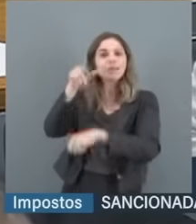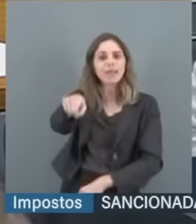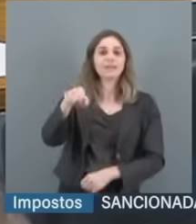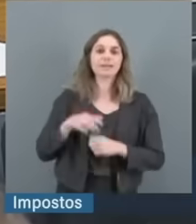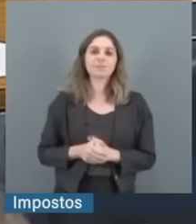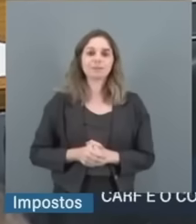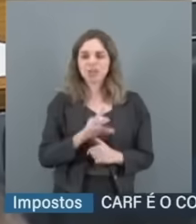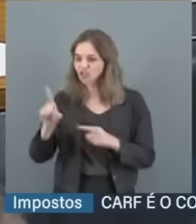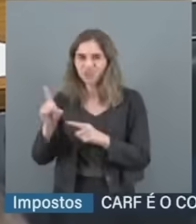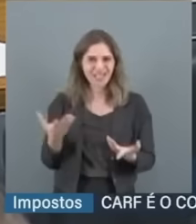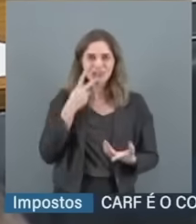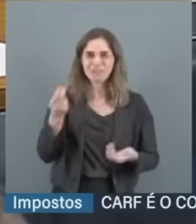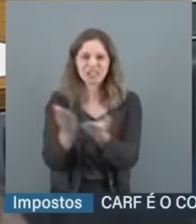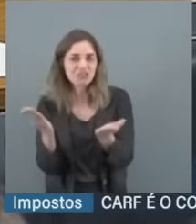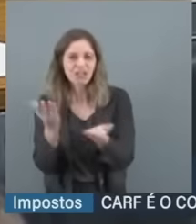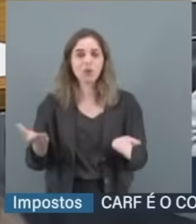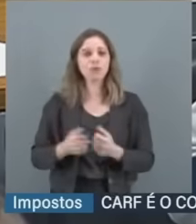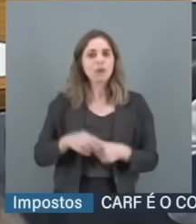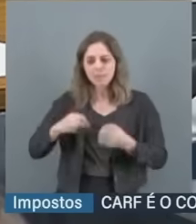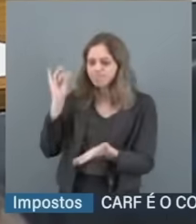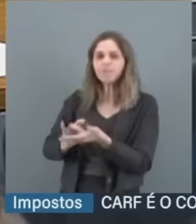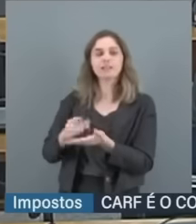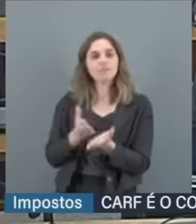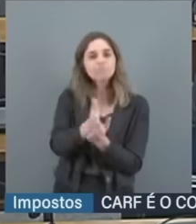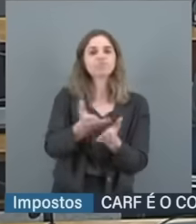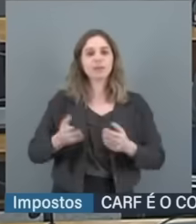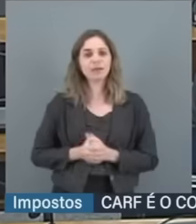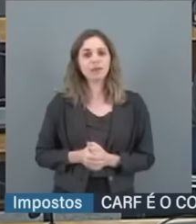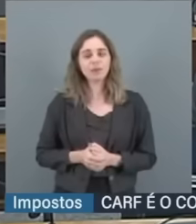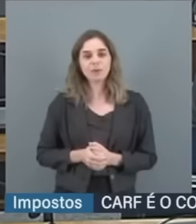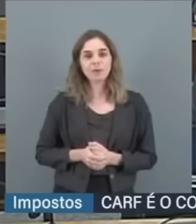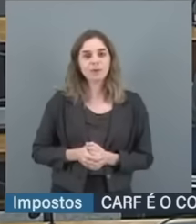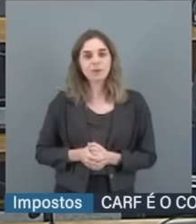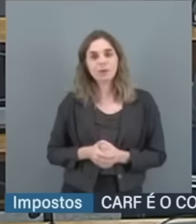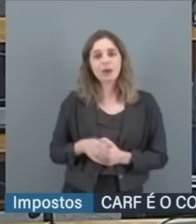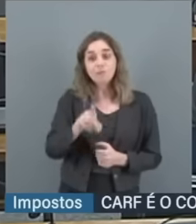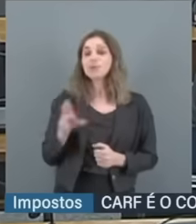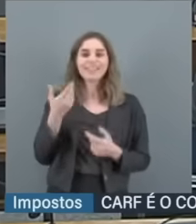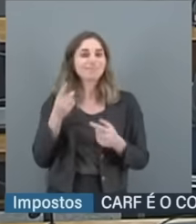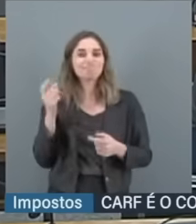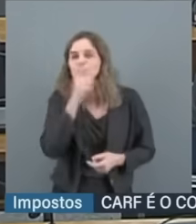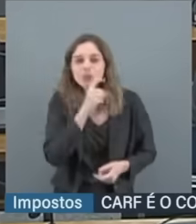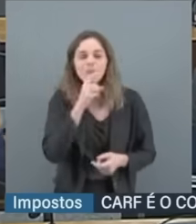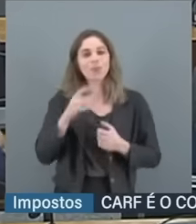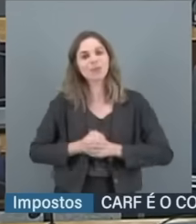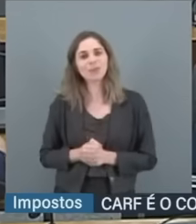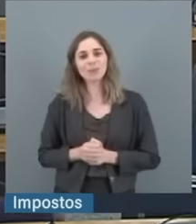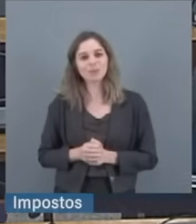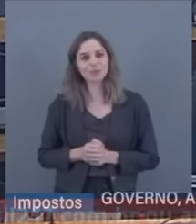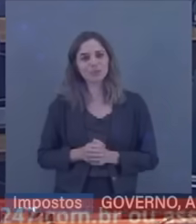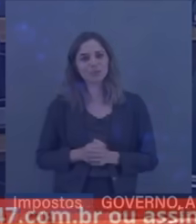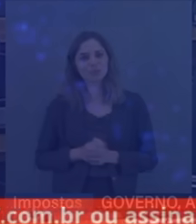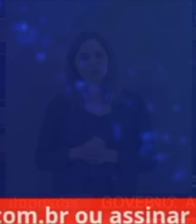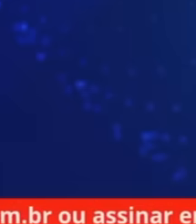viu, rapaz? Quem é de direita e fala que é cristão, ama o próximo a si mesmo. E não quer atacar a bomba em lugar não. Você usou a direita, charlatão. Como os outros usaram aqui, e a gente vai pra cima